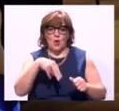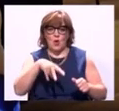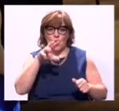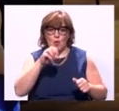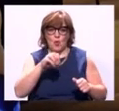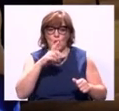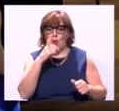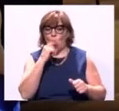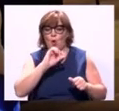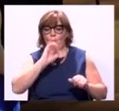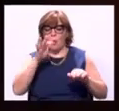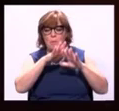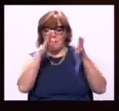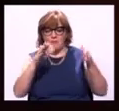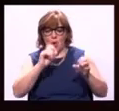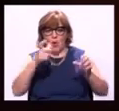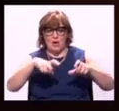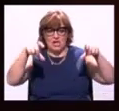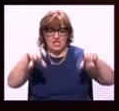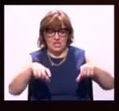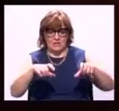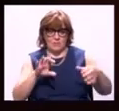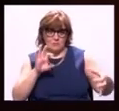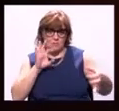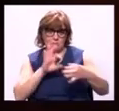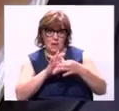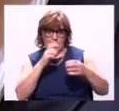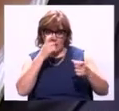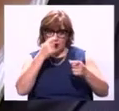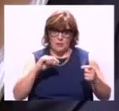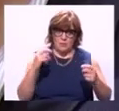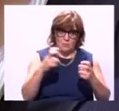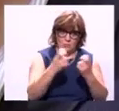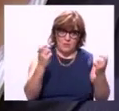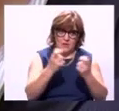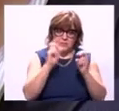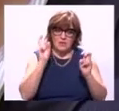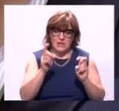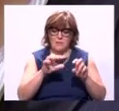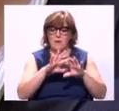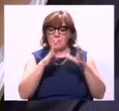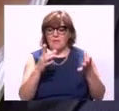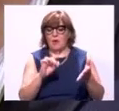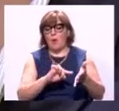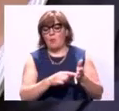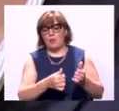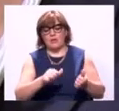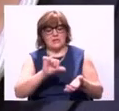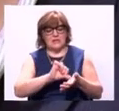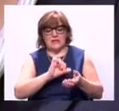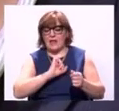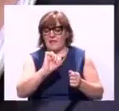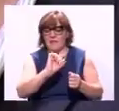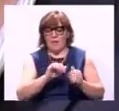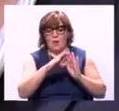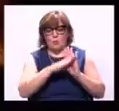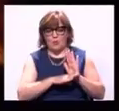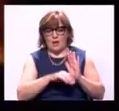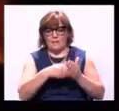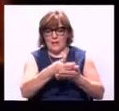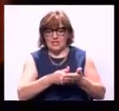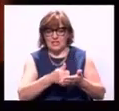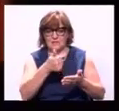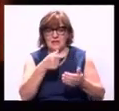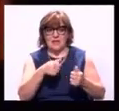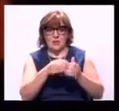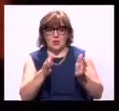estádio ou no pavilhão. A ligação com os adeptos e as modalidades de pavilhão são alguns dos pontos centrais do programa da Lista B, que apresentou um